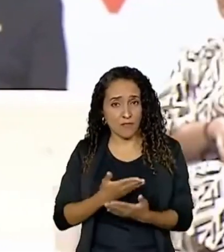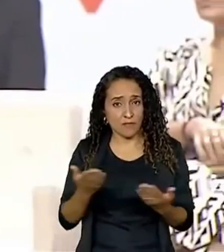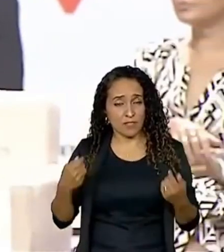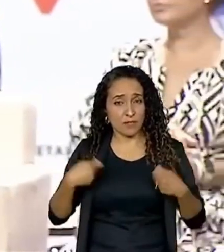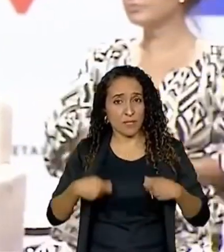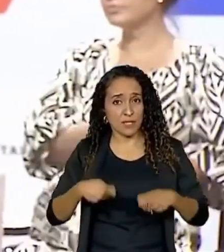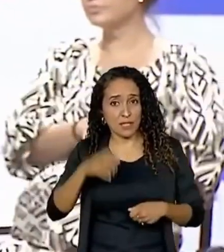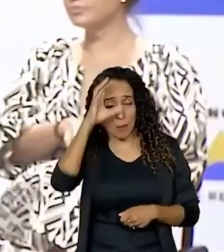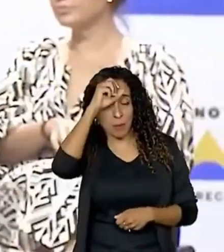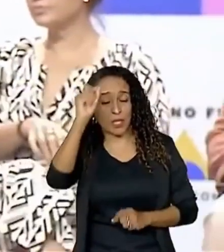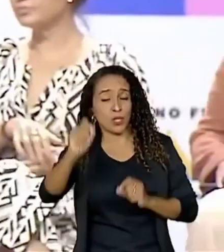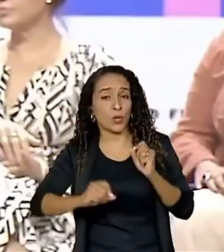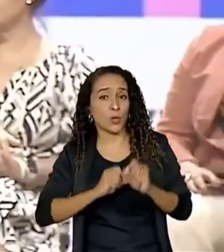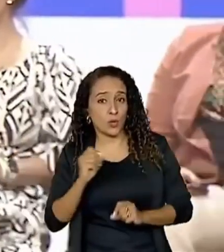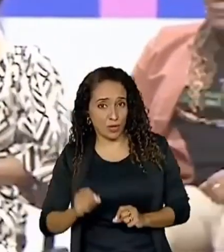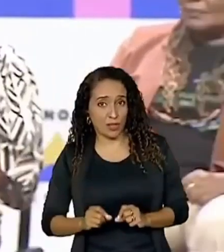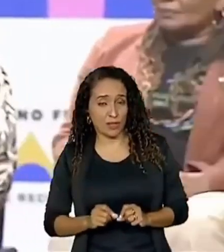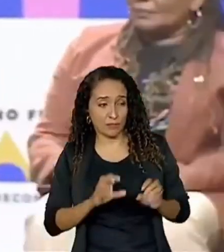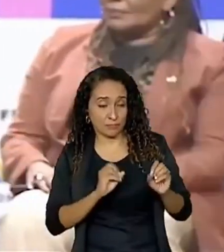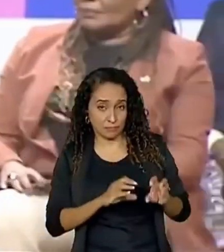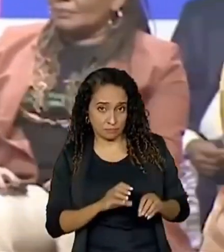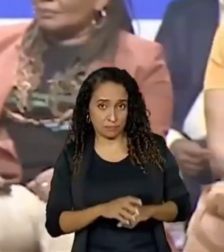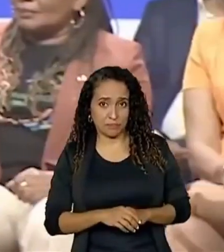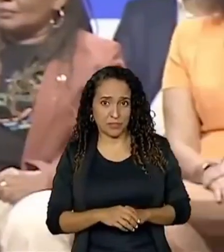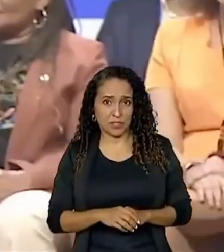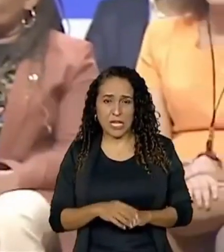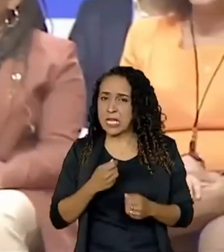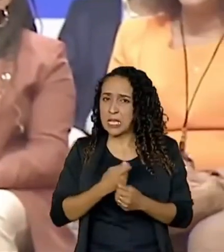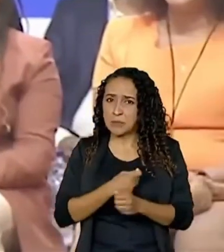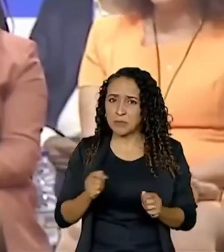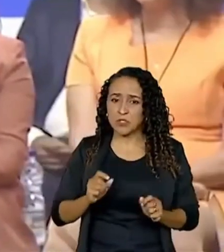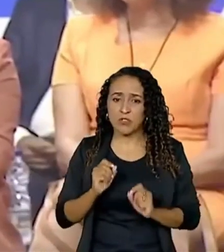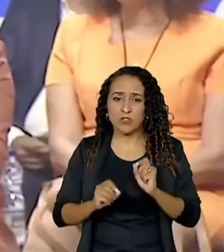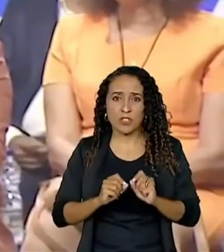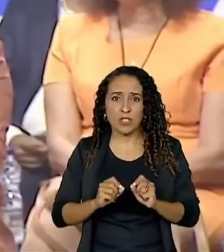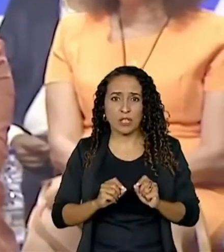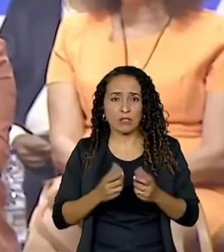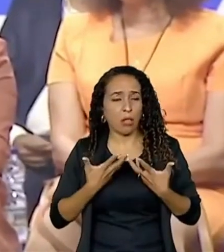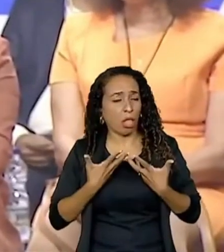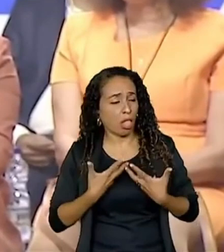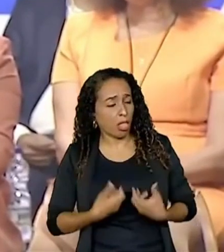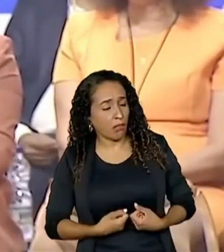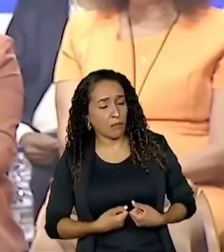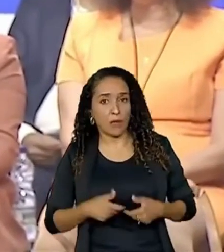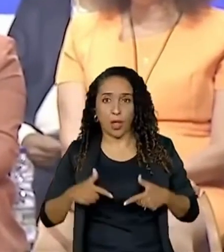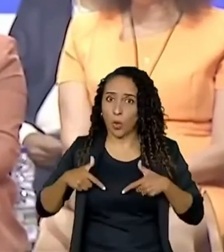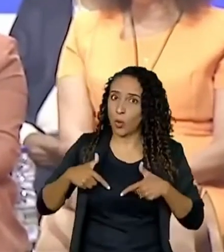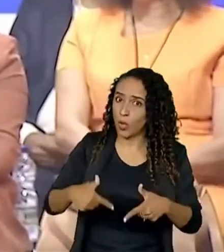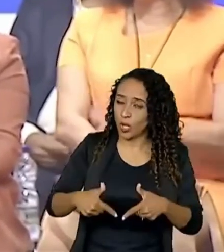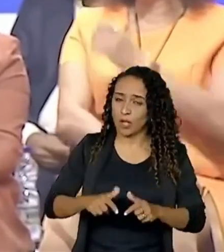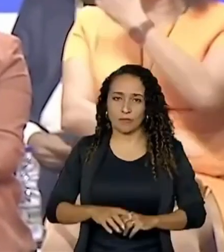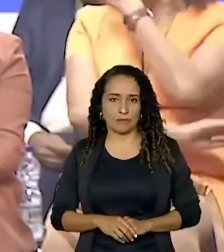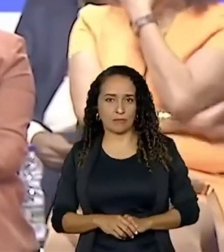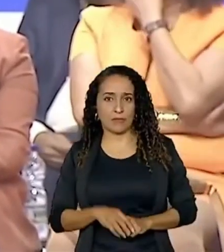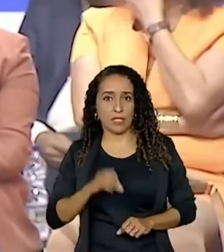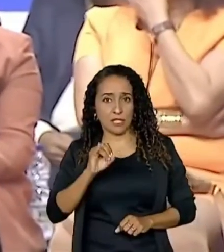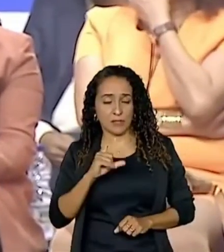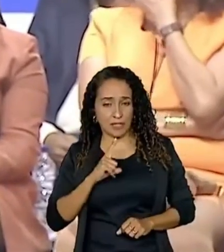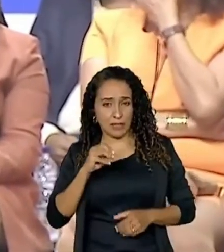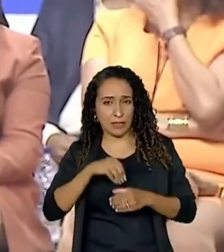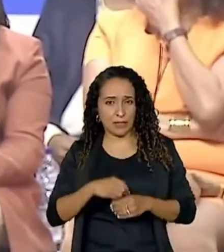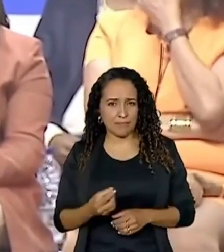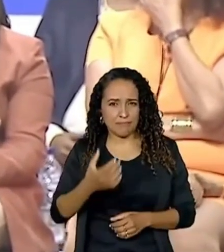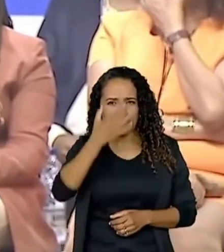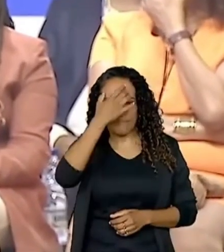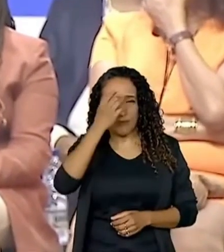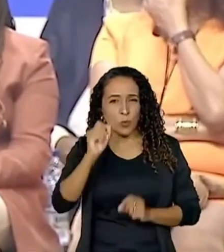aprender uma lição: não existe possibilidade de vocês desanimarem e de lutar se vocês tiverem dentro da cabeça